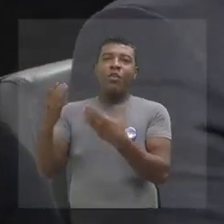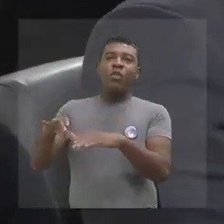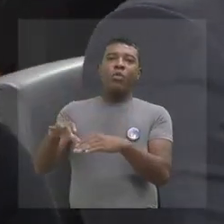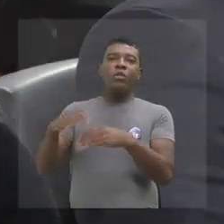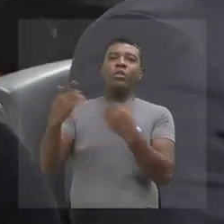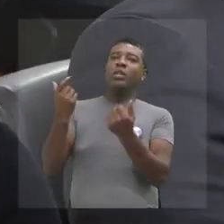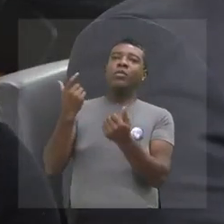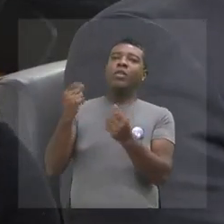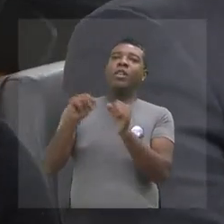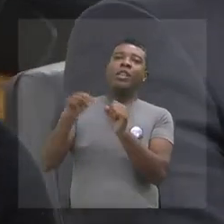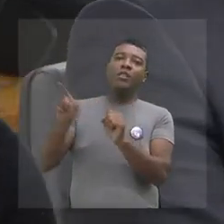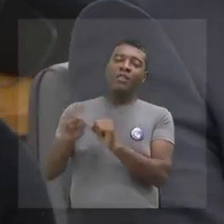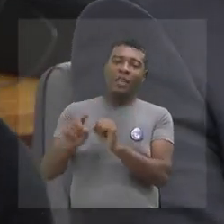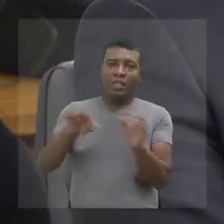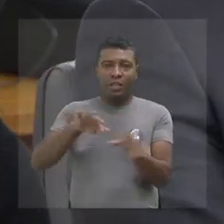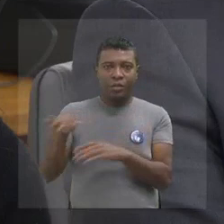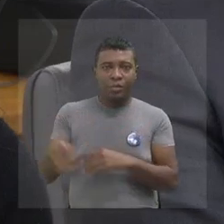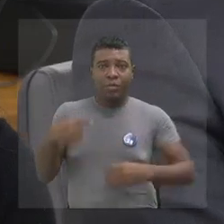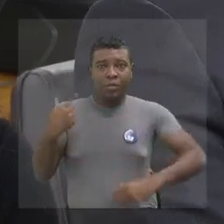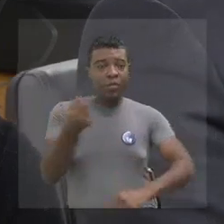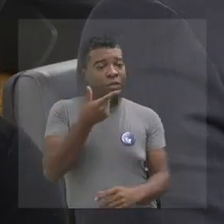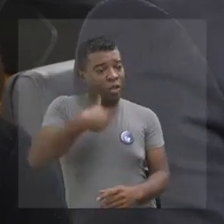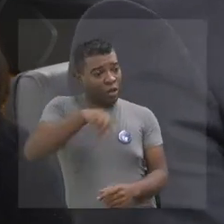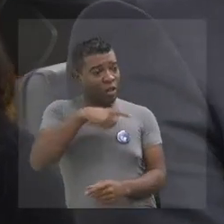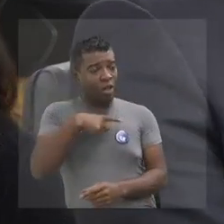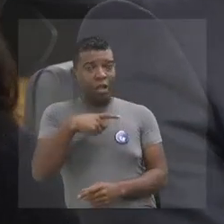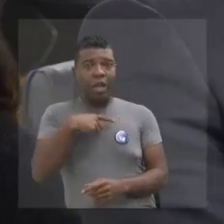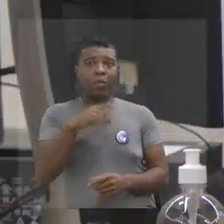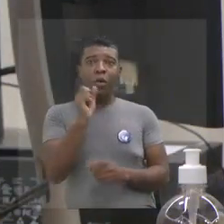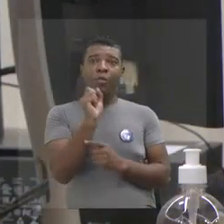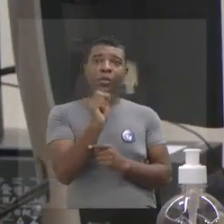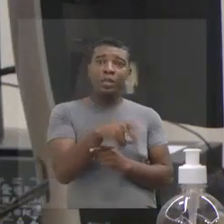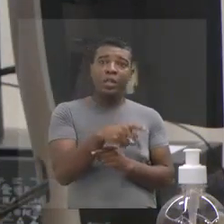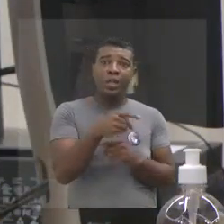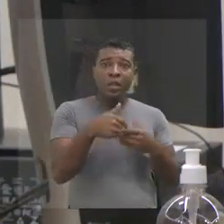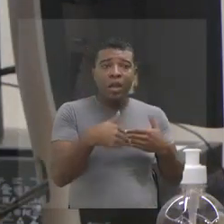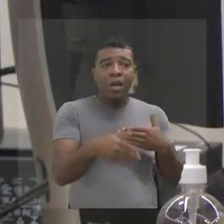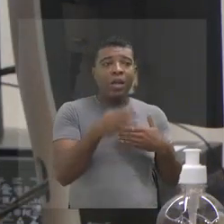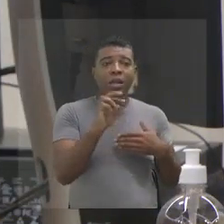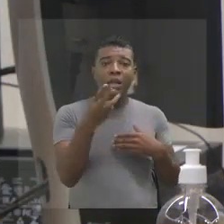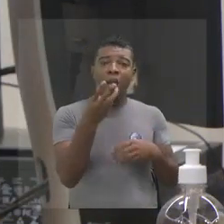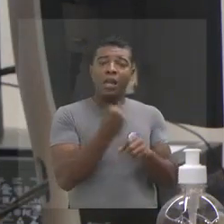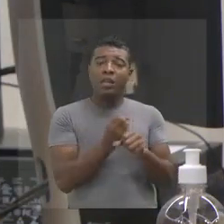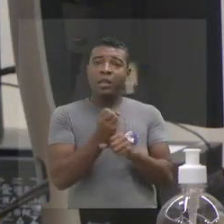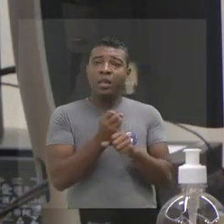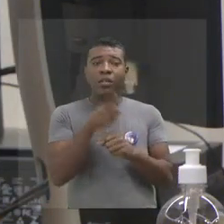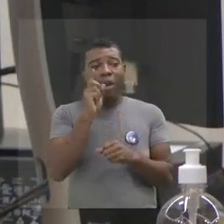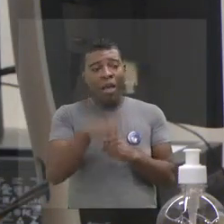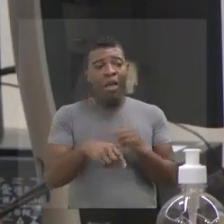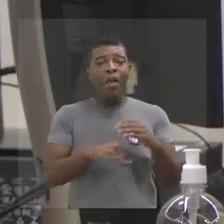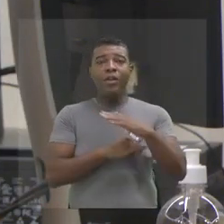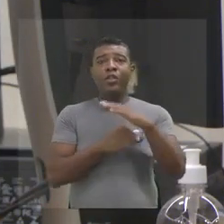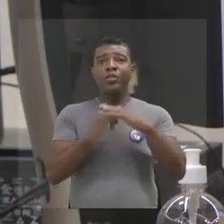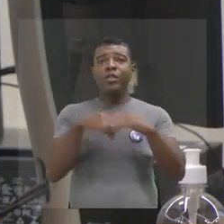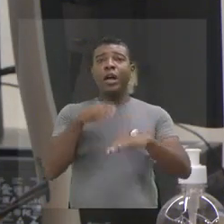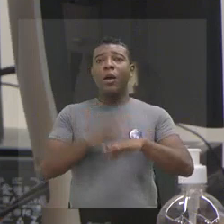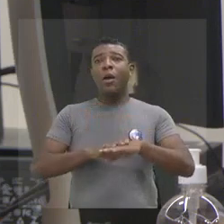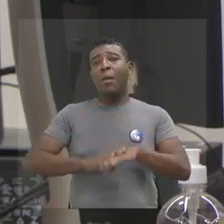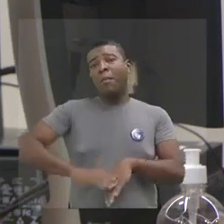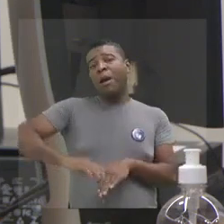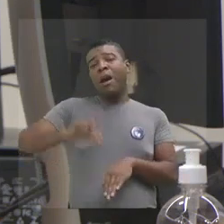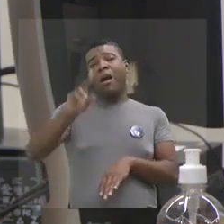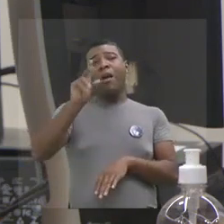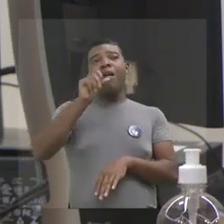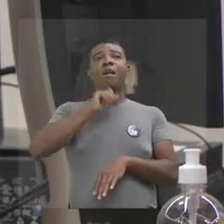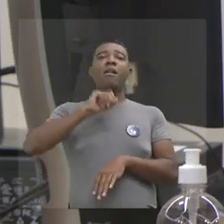de cerca de 20 a 25% do seu servidores nos próximos três anos é o nosso instituição mais antiga e por isso